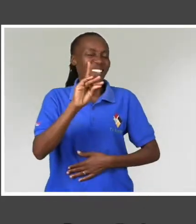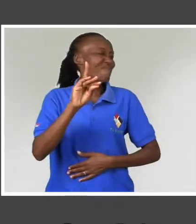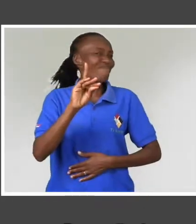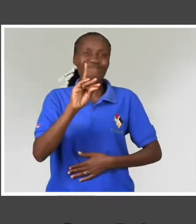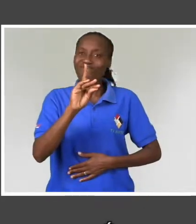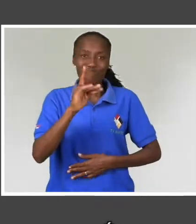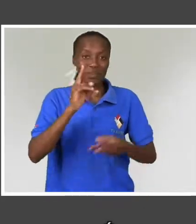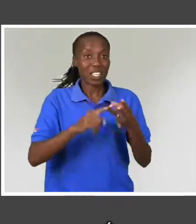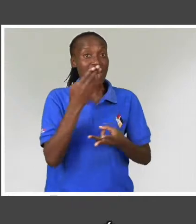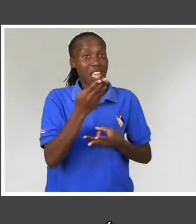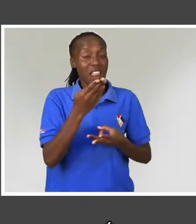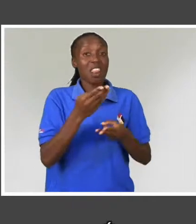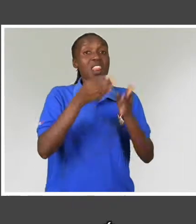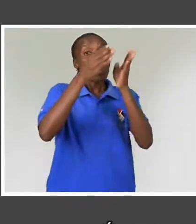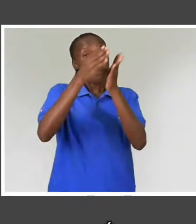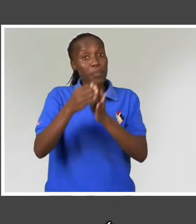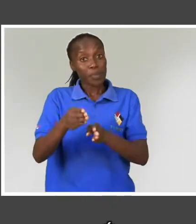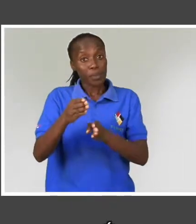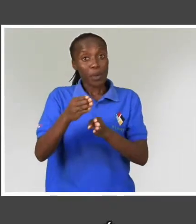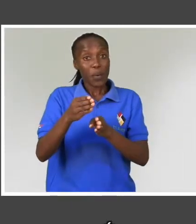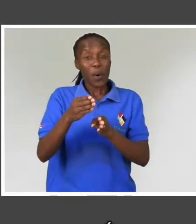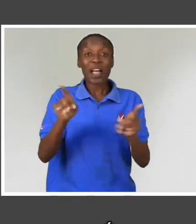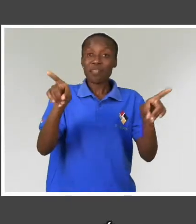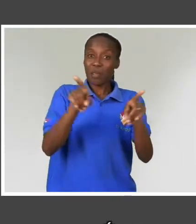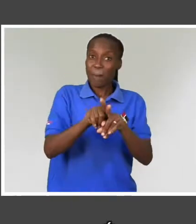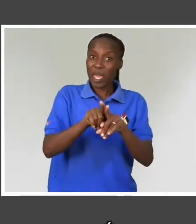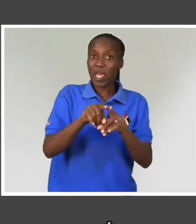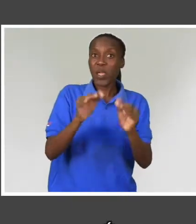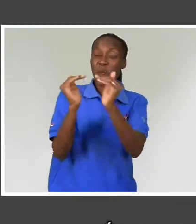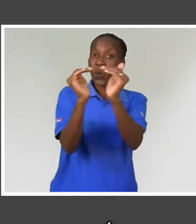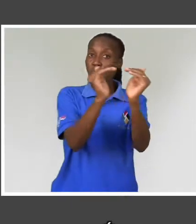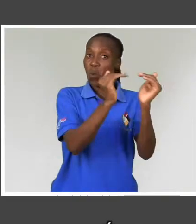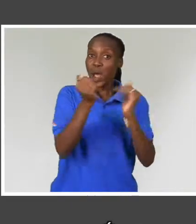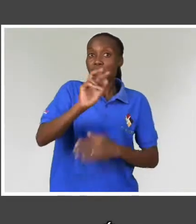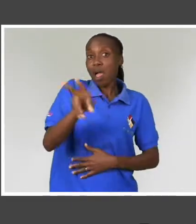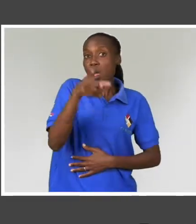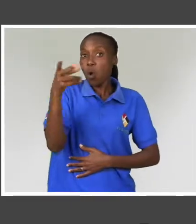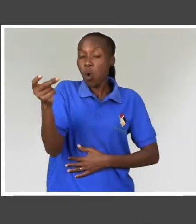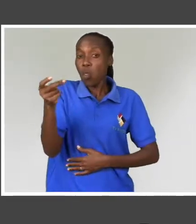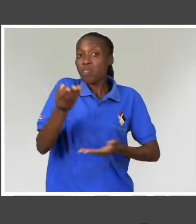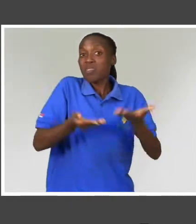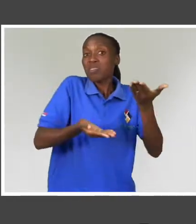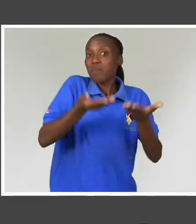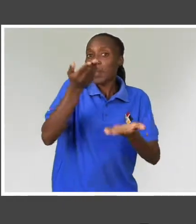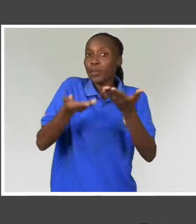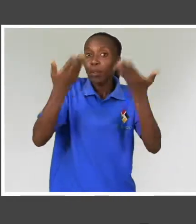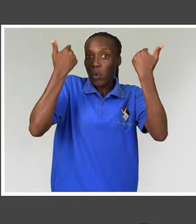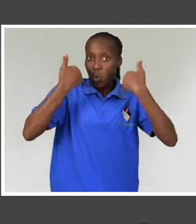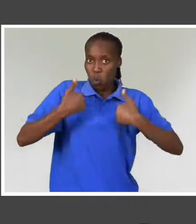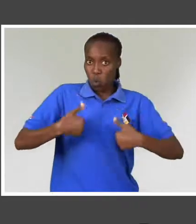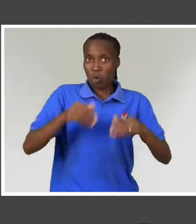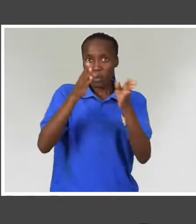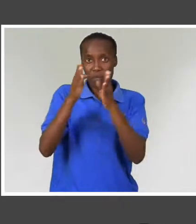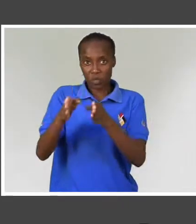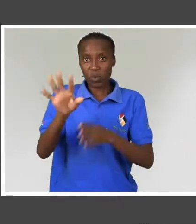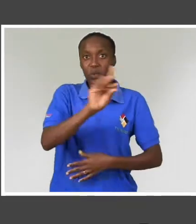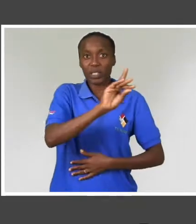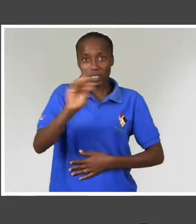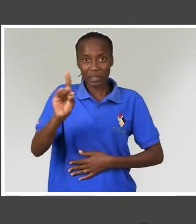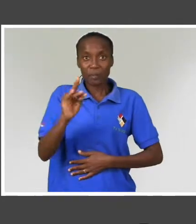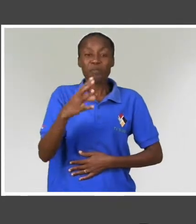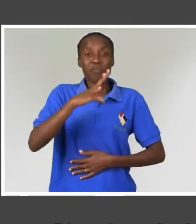um crime. Ele é uma pessoa como qualquer um. de acordo com a capacidade física, ele